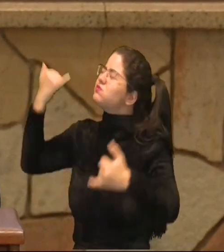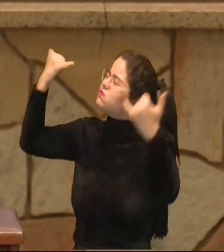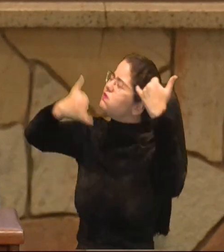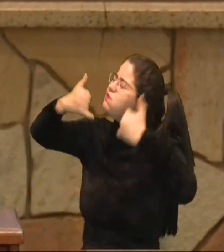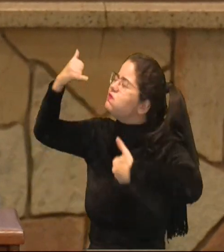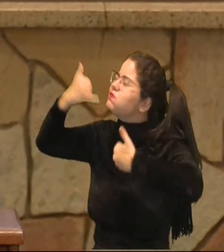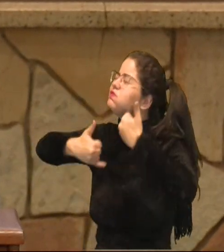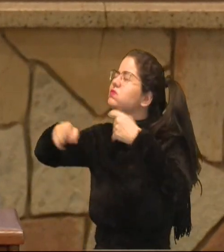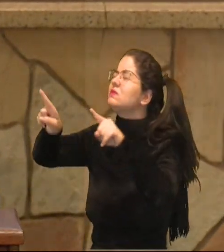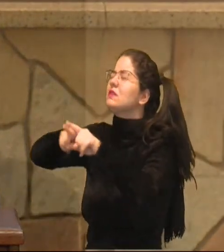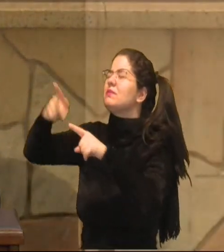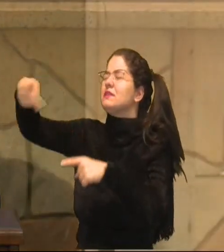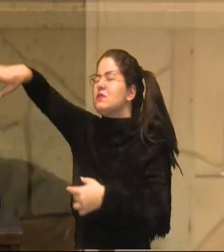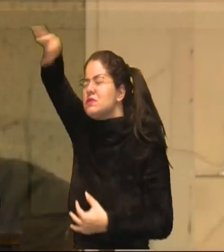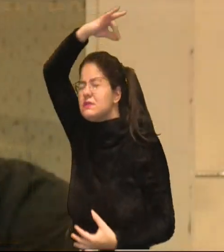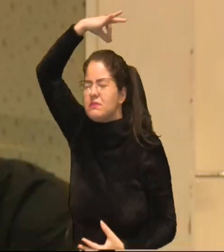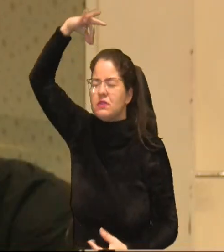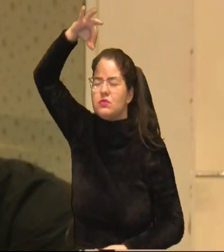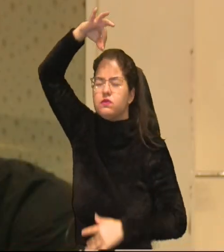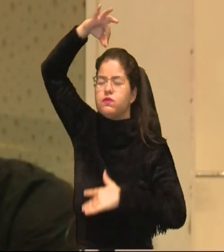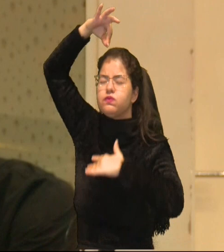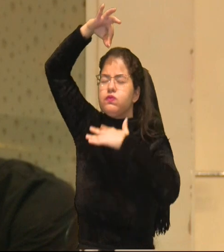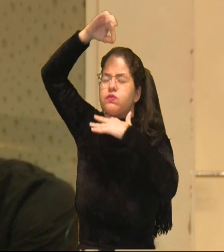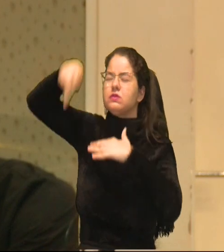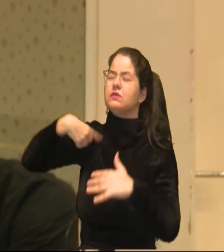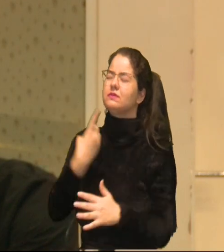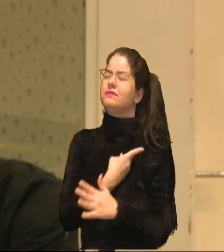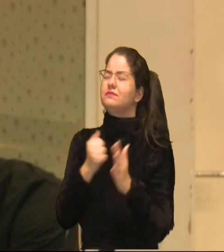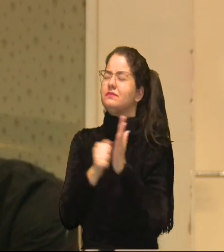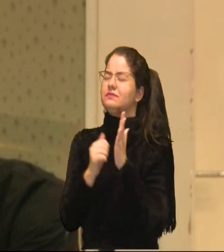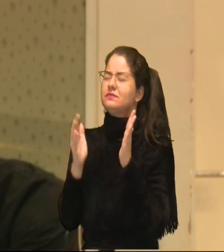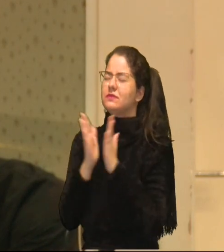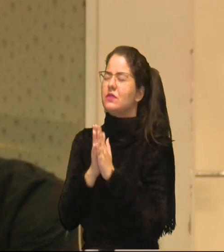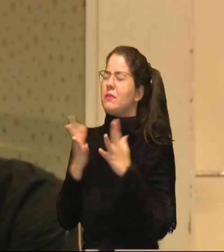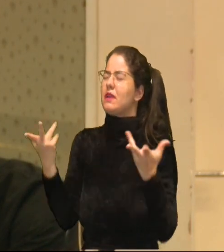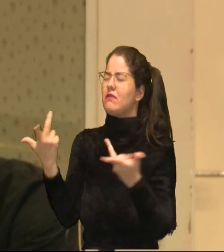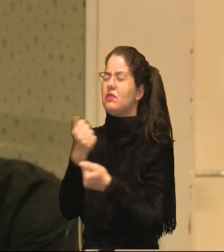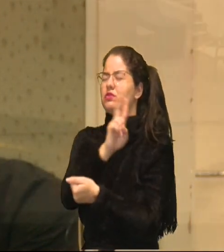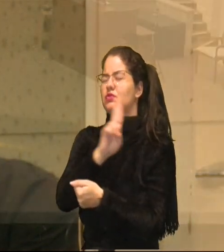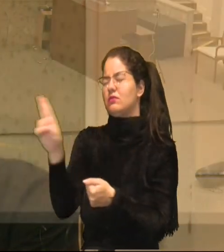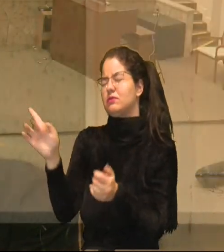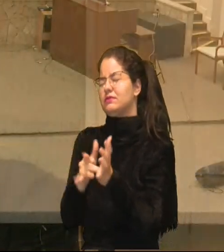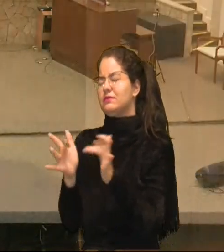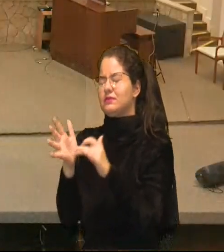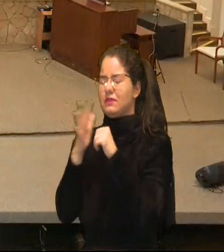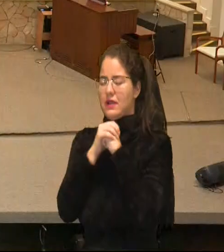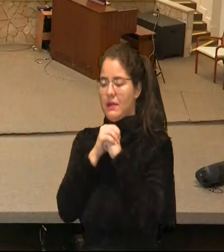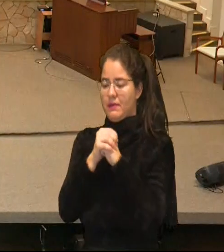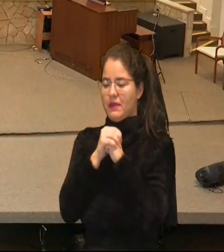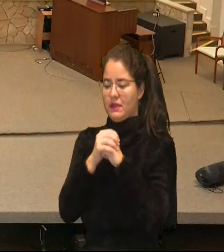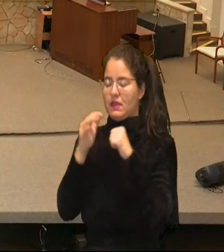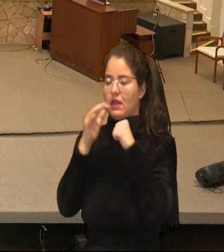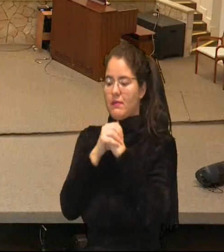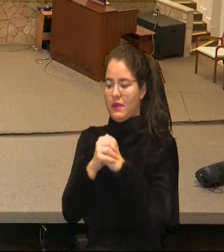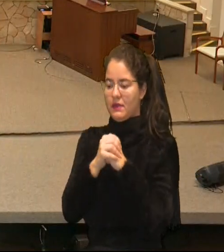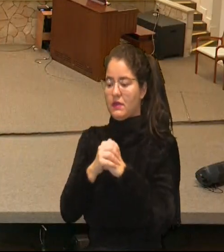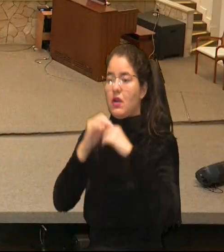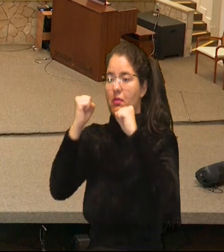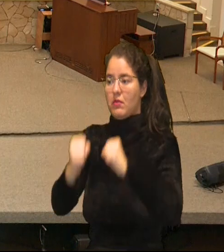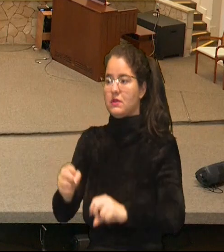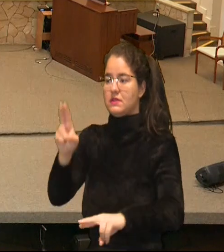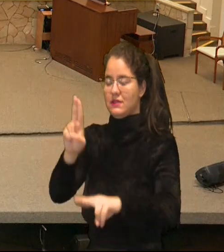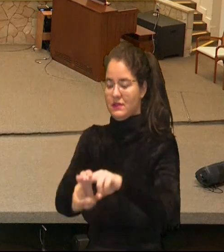ação do Teu Santo Espírito em nossa vida. Assim nós oramos no doce nome de Jesus. Amém. Amém.